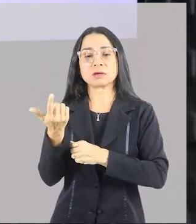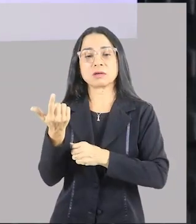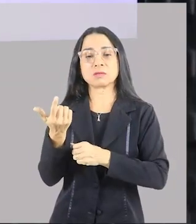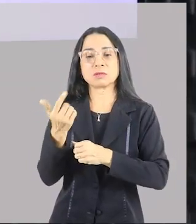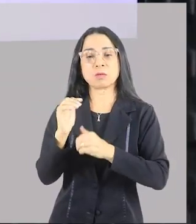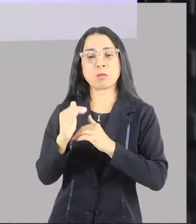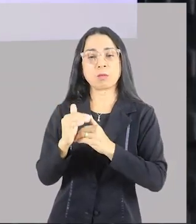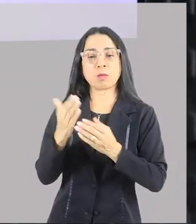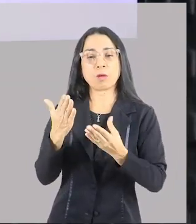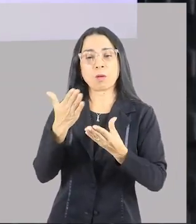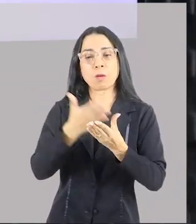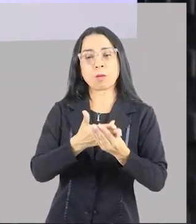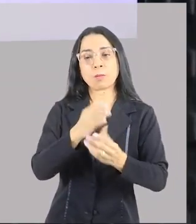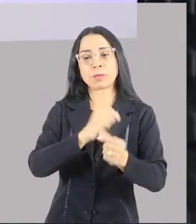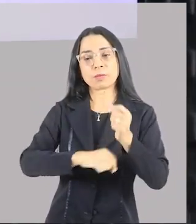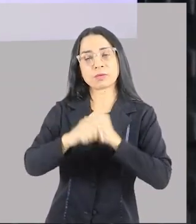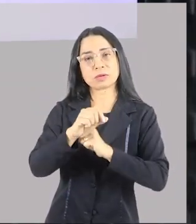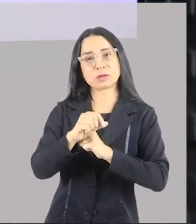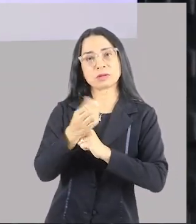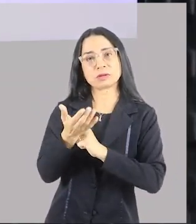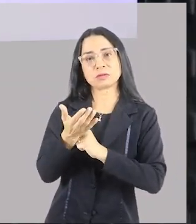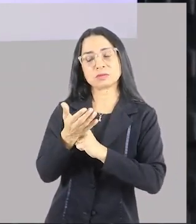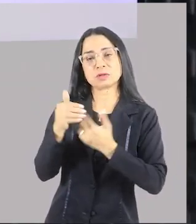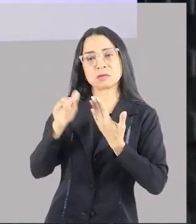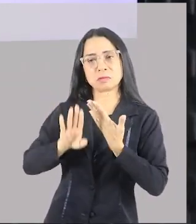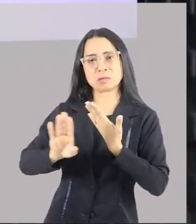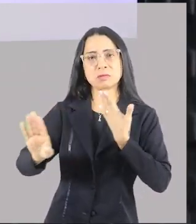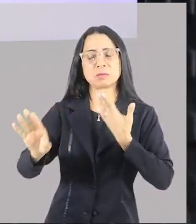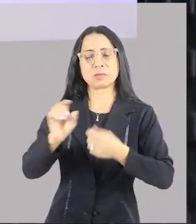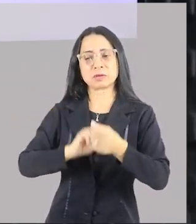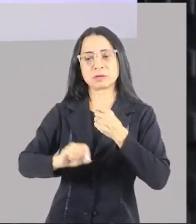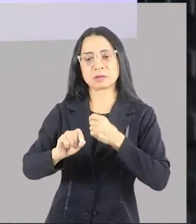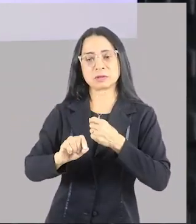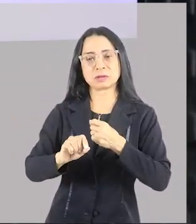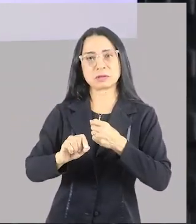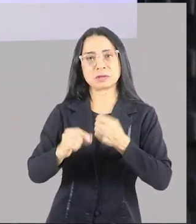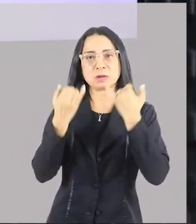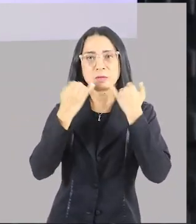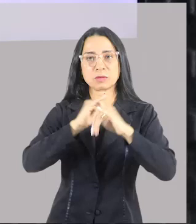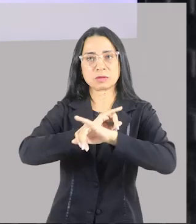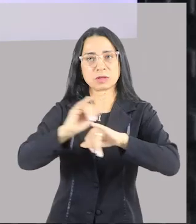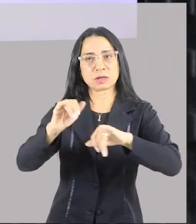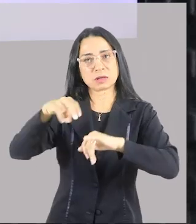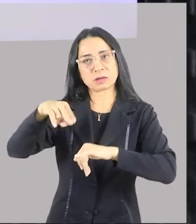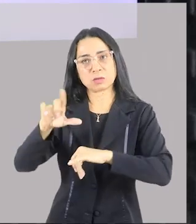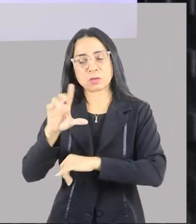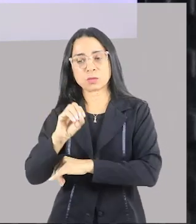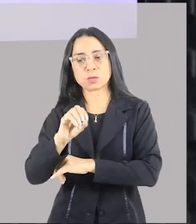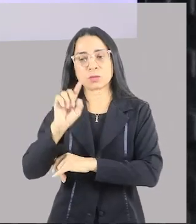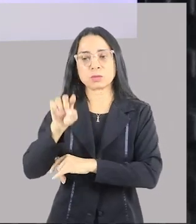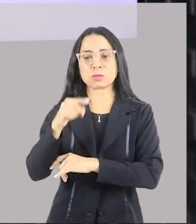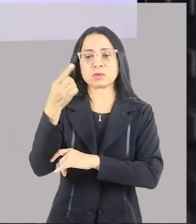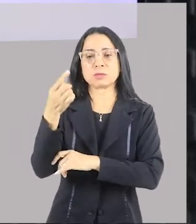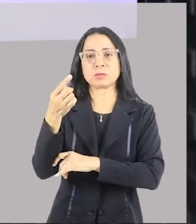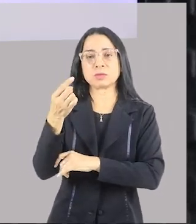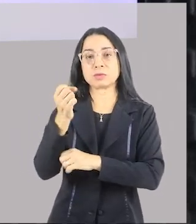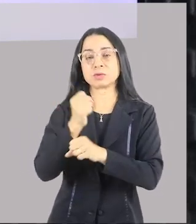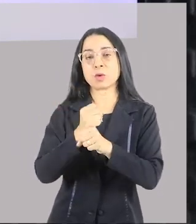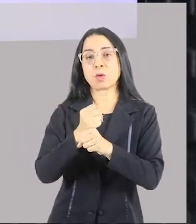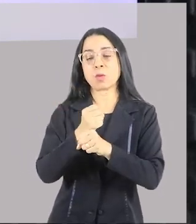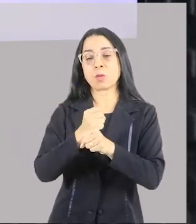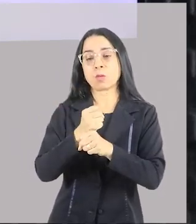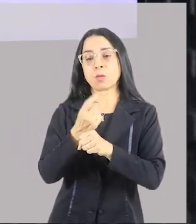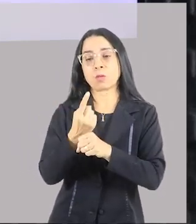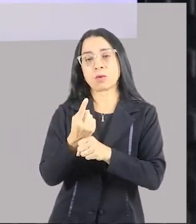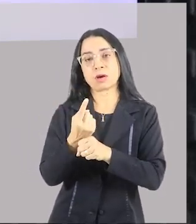dispensa de licitação ou de inexigibilidade, que foi declarado nulo após um ano de